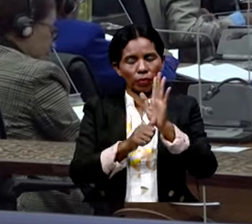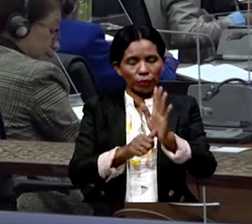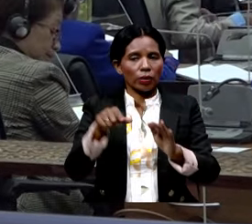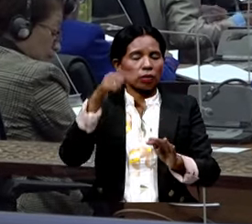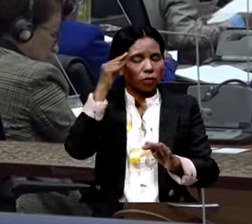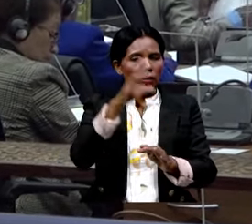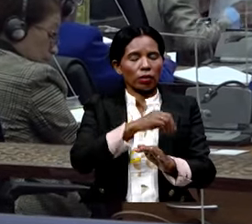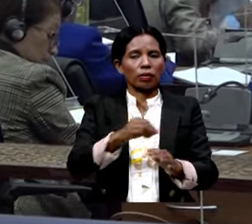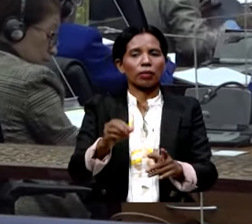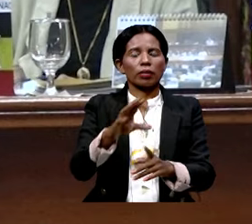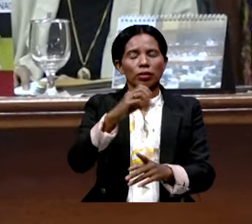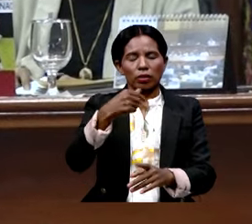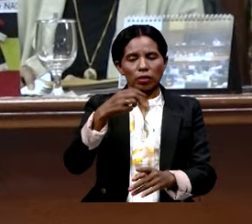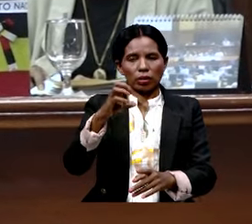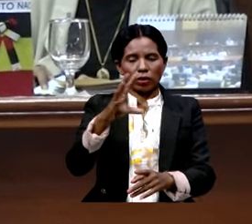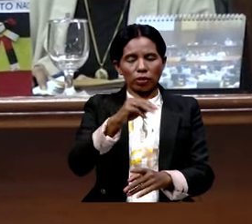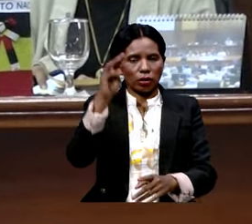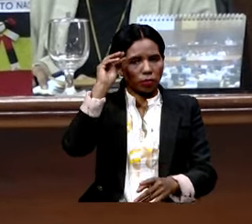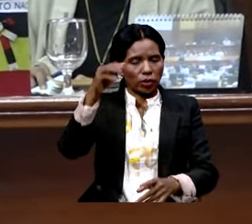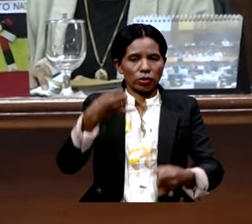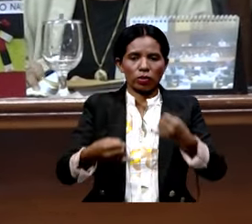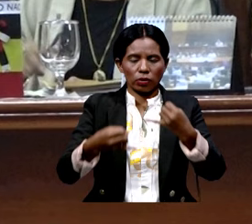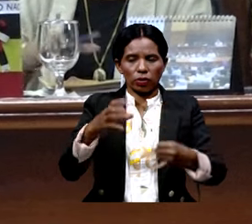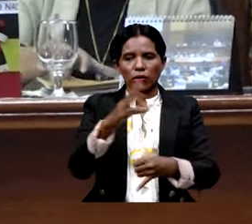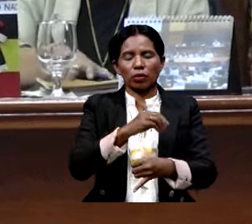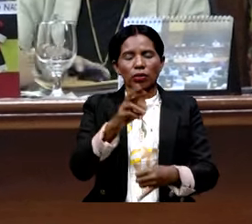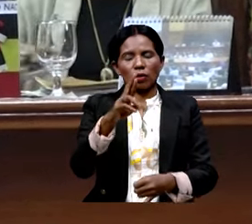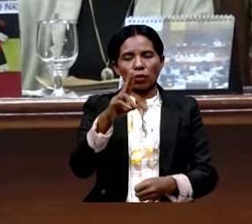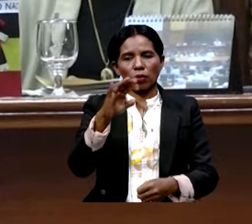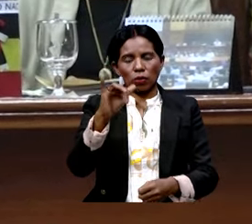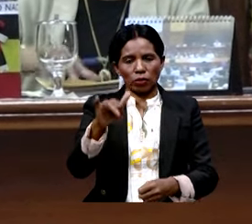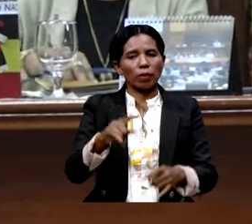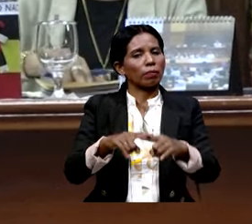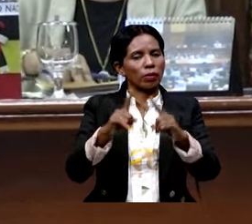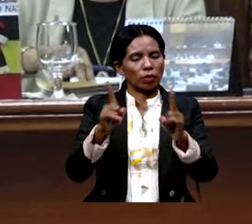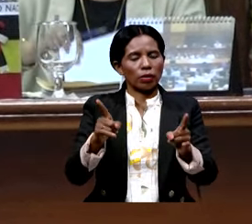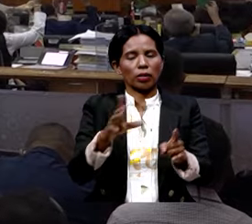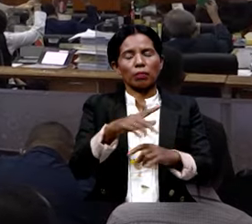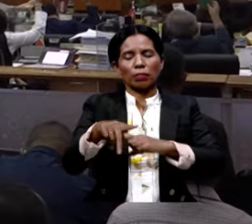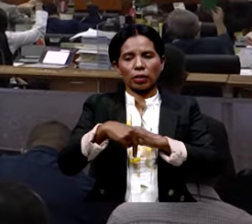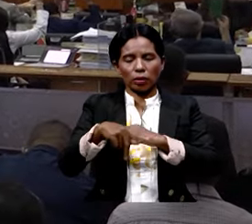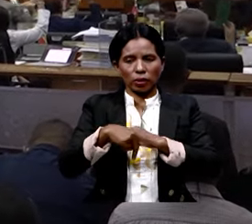ser jornal, atual ministro de Justiça, no Rui Pereira, mas bem bancada Cira e a